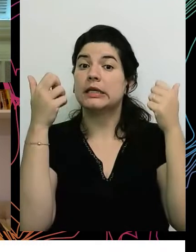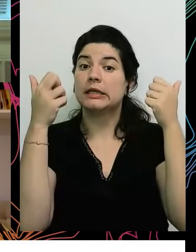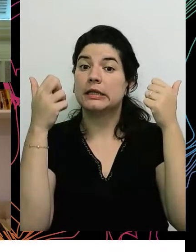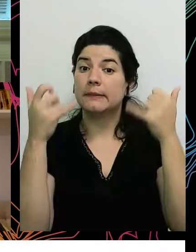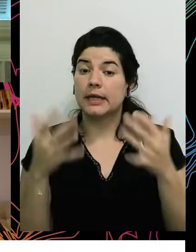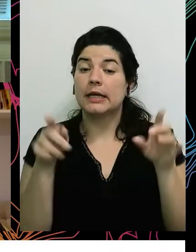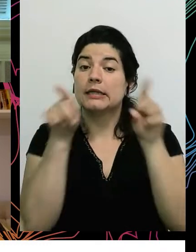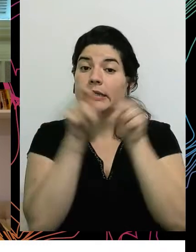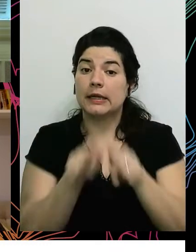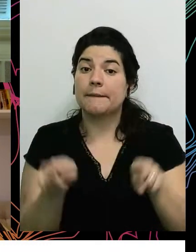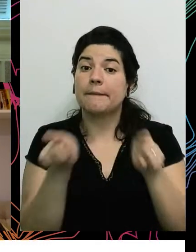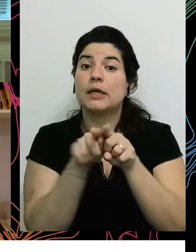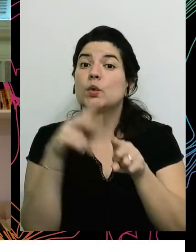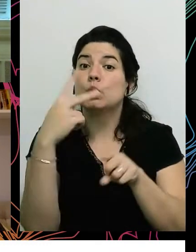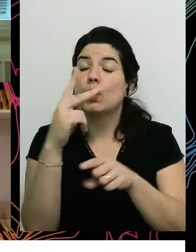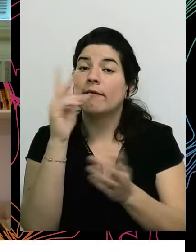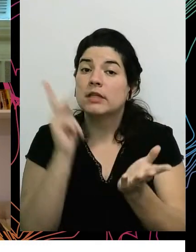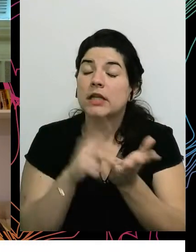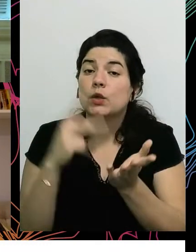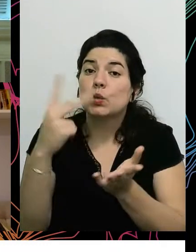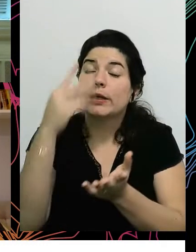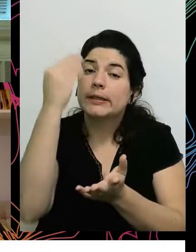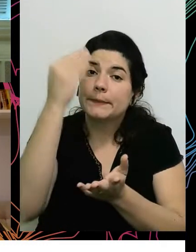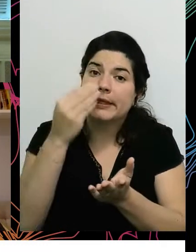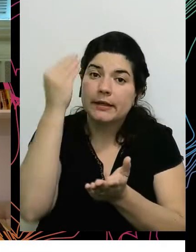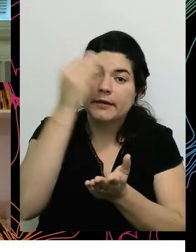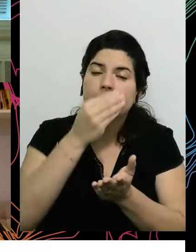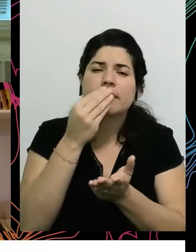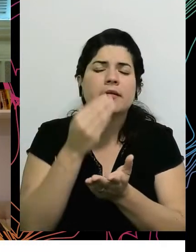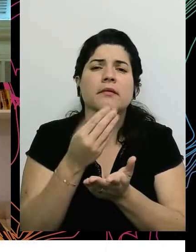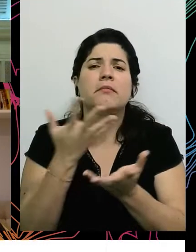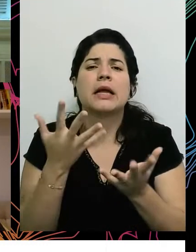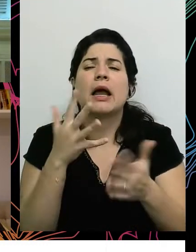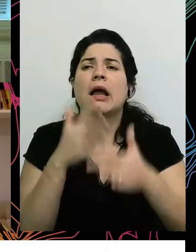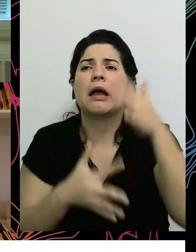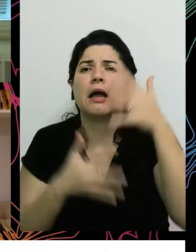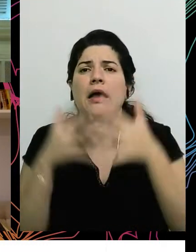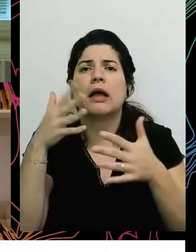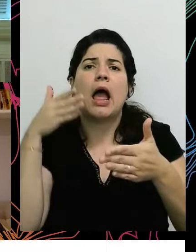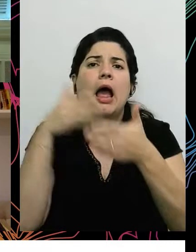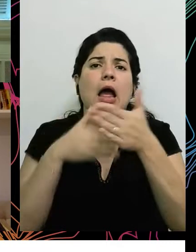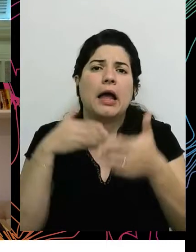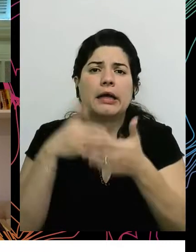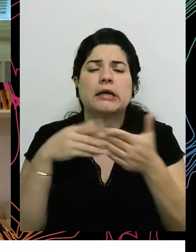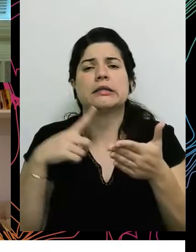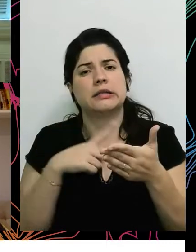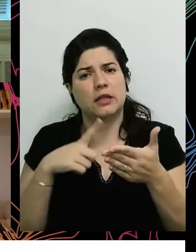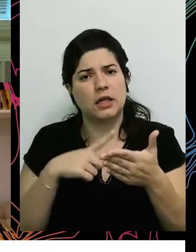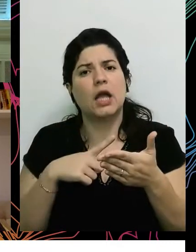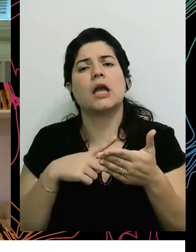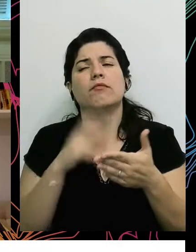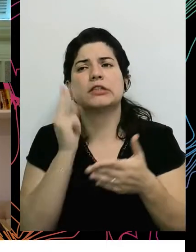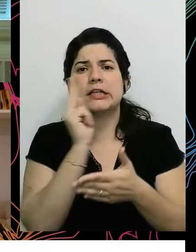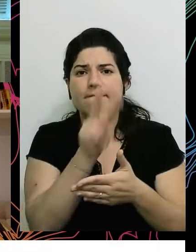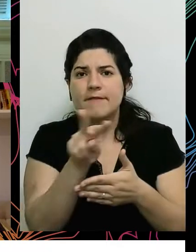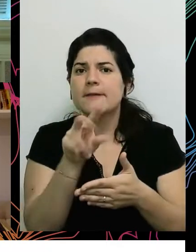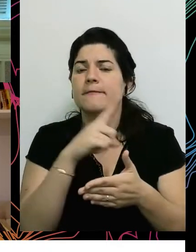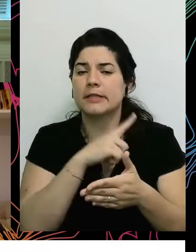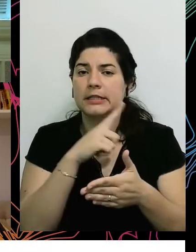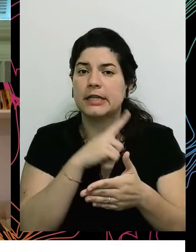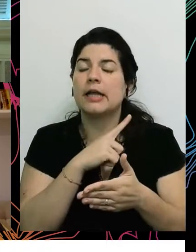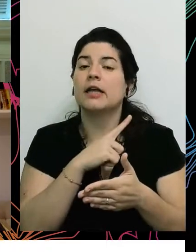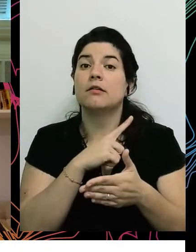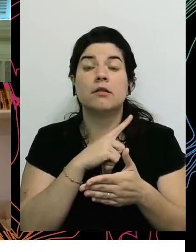também da sua realidade, das suas experiências, quais obstáculos você já passou, você ainda vê, e o que você viu que